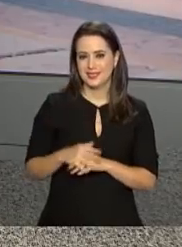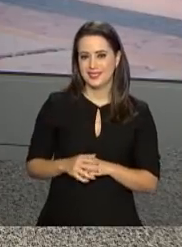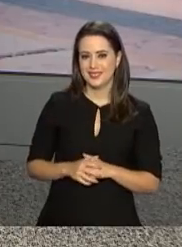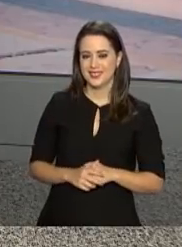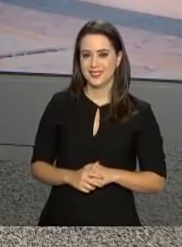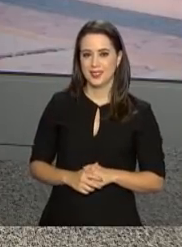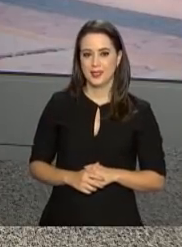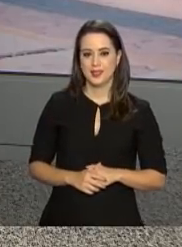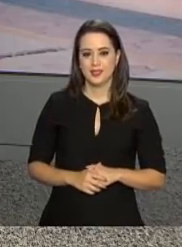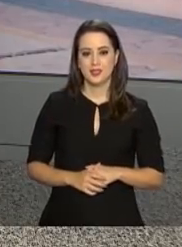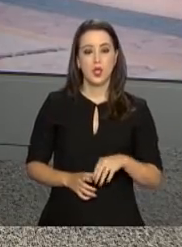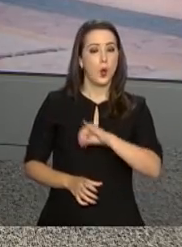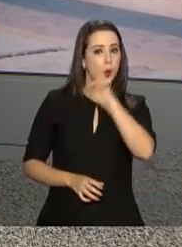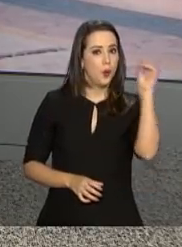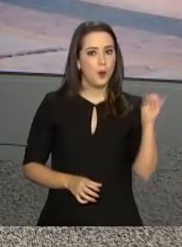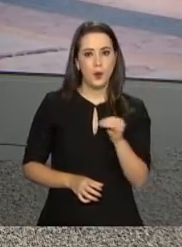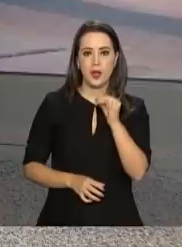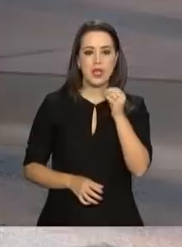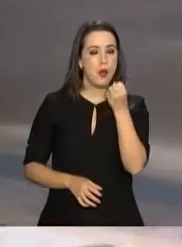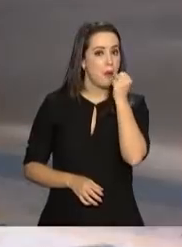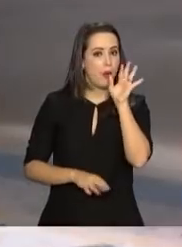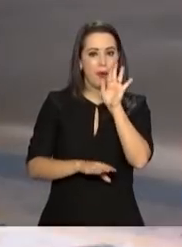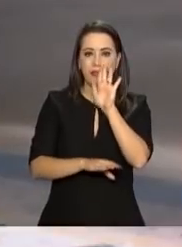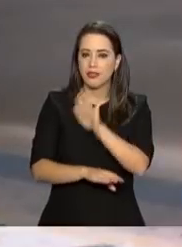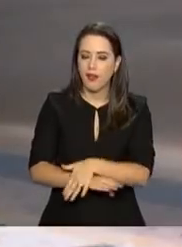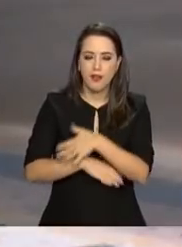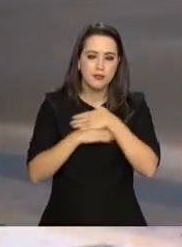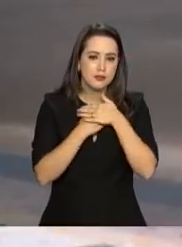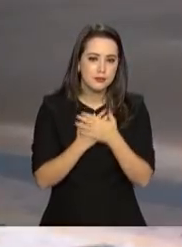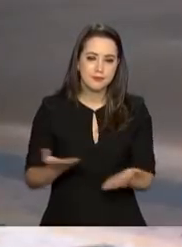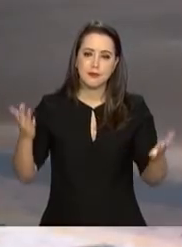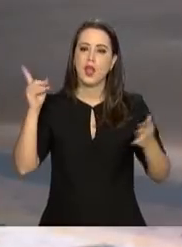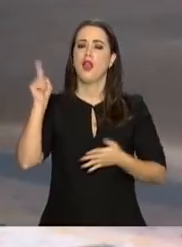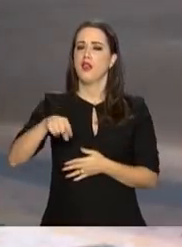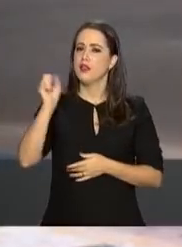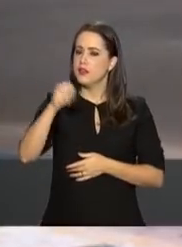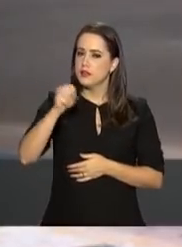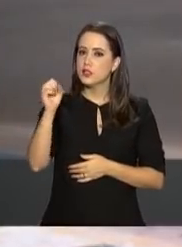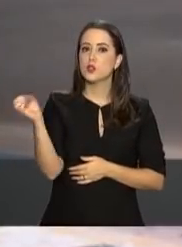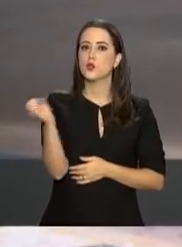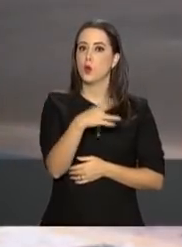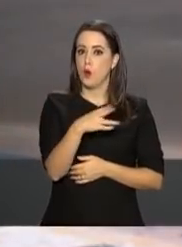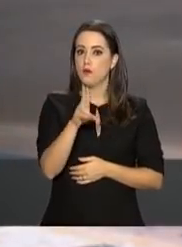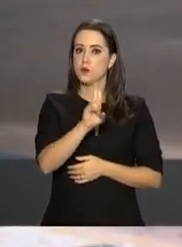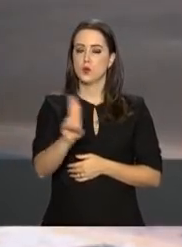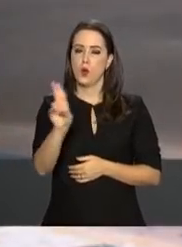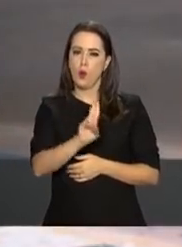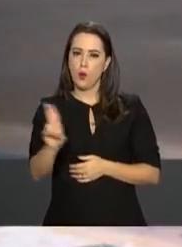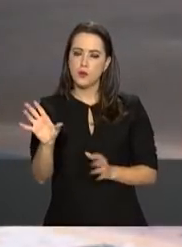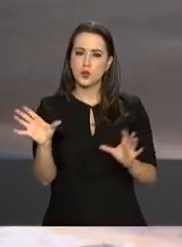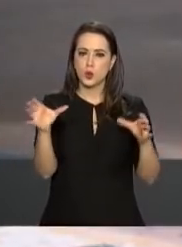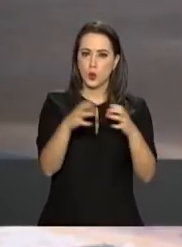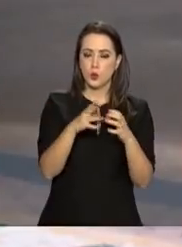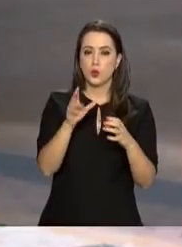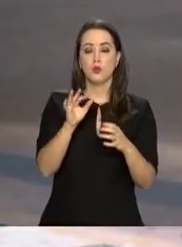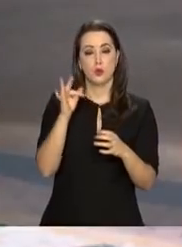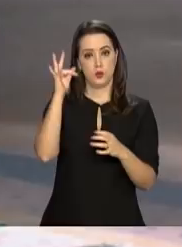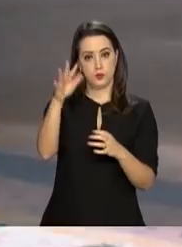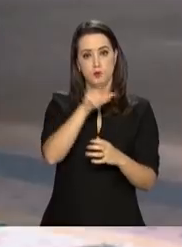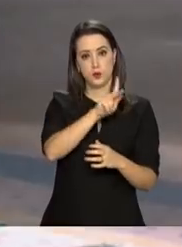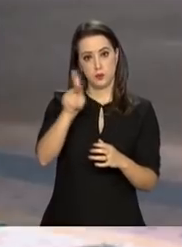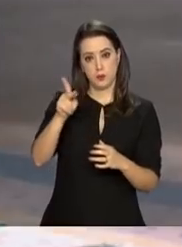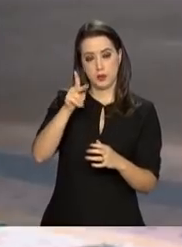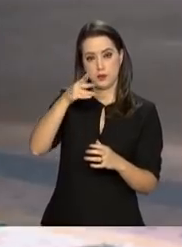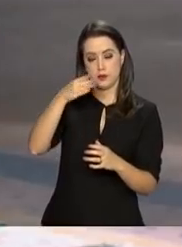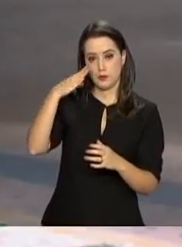tarde boa tarde Alessandra boa tarde a todos É isso mesmo novos nomes que compõem essa equipe do Futuro Presidente Jair bolsonaro